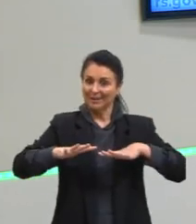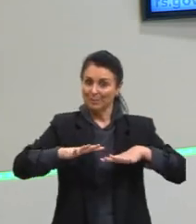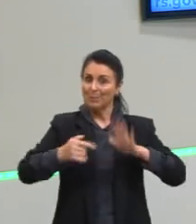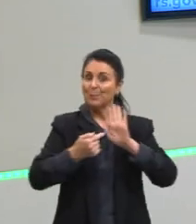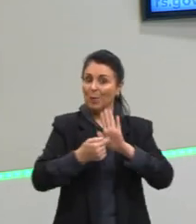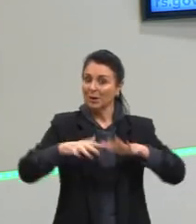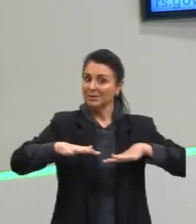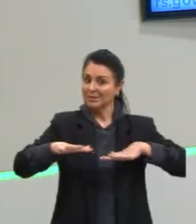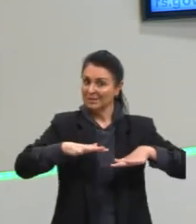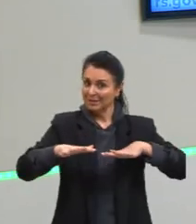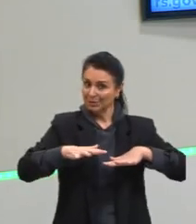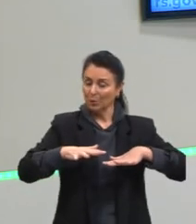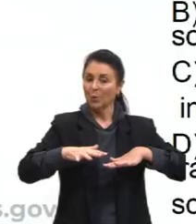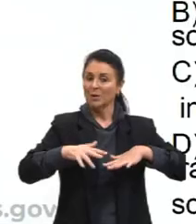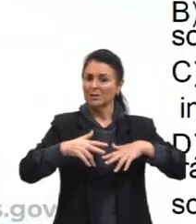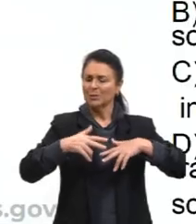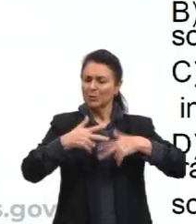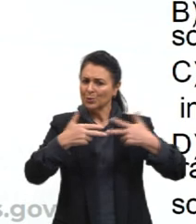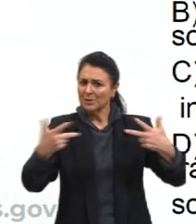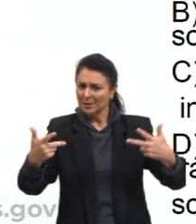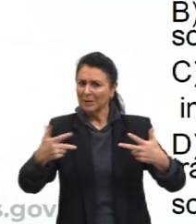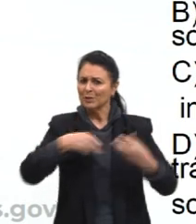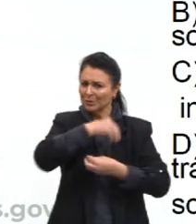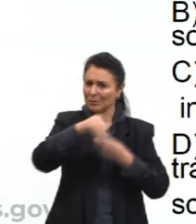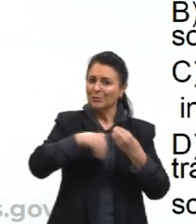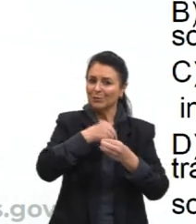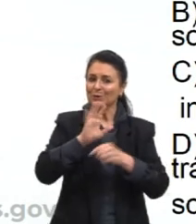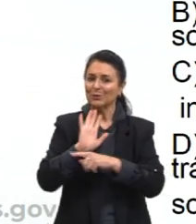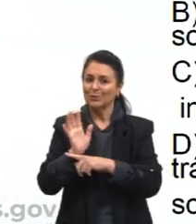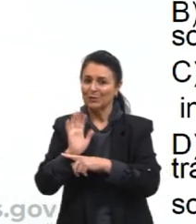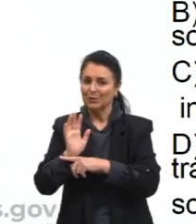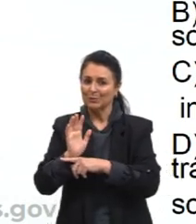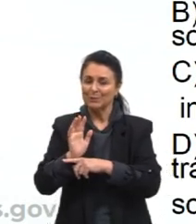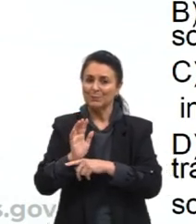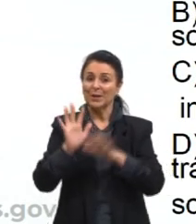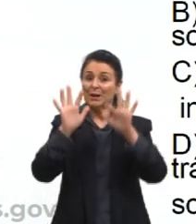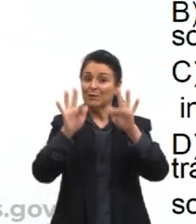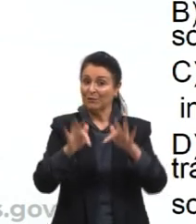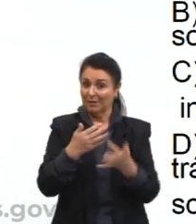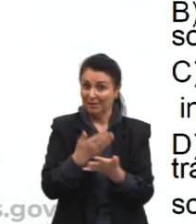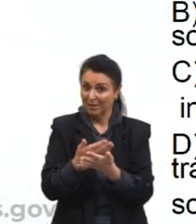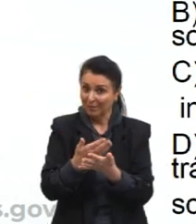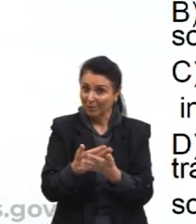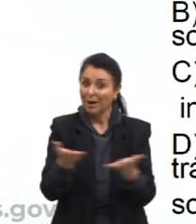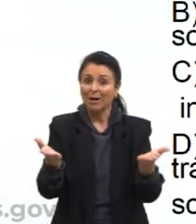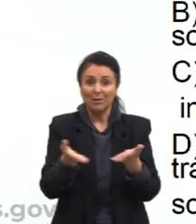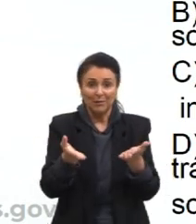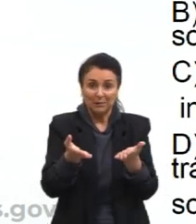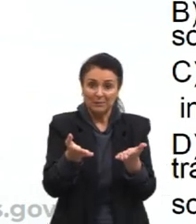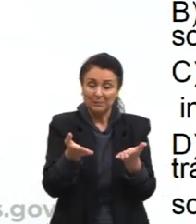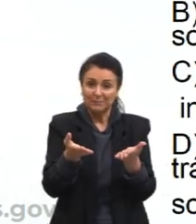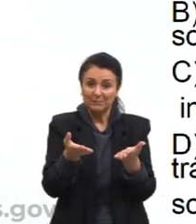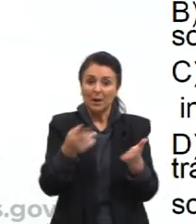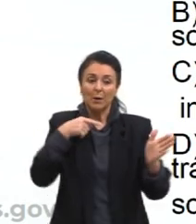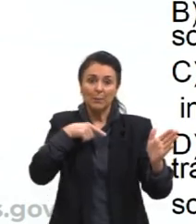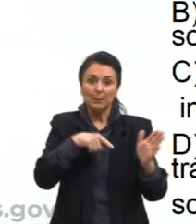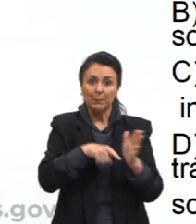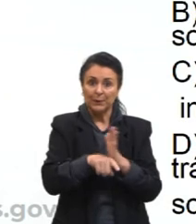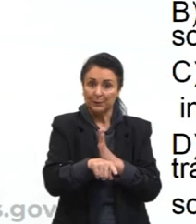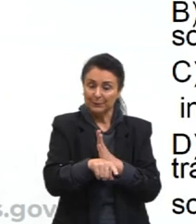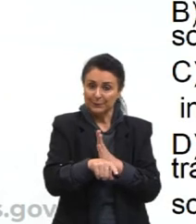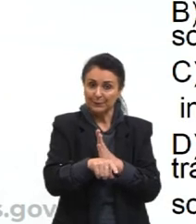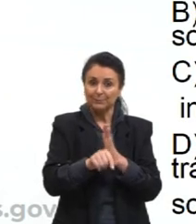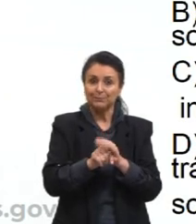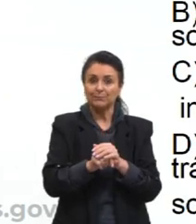desses vários elementos envolvidos no filme fechando a nossa aula é a questão do 1